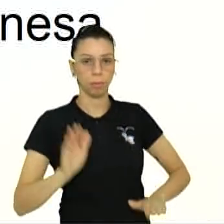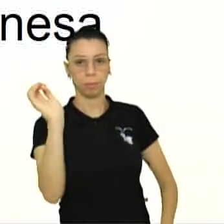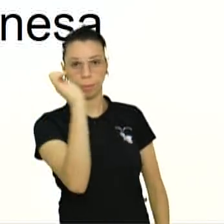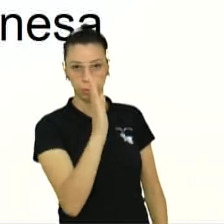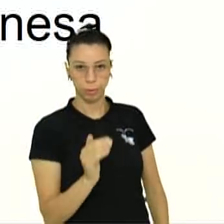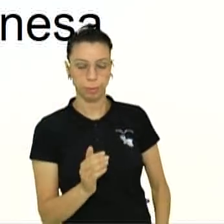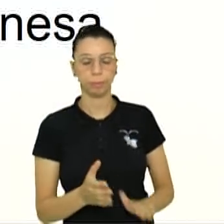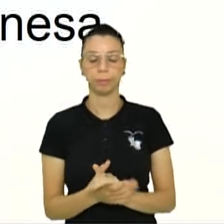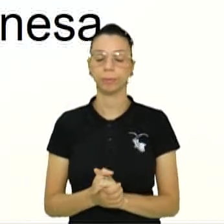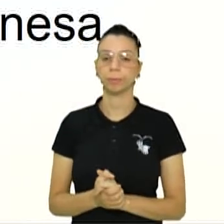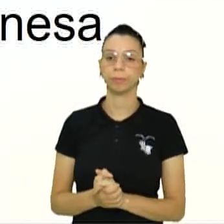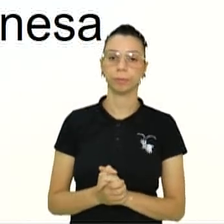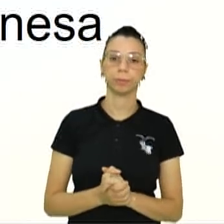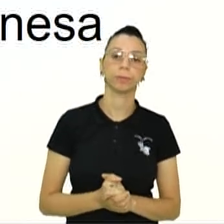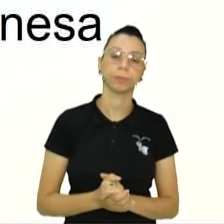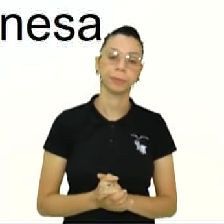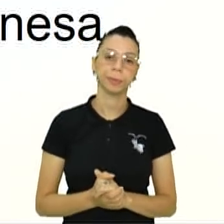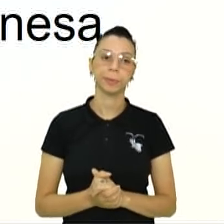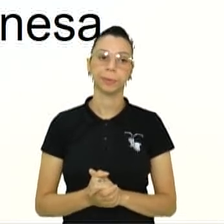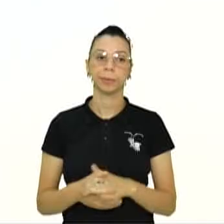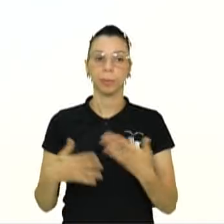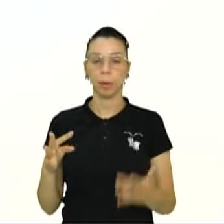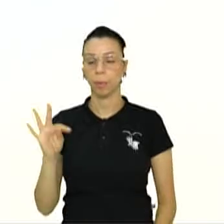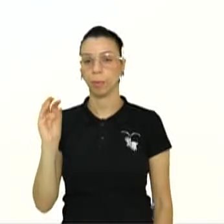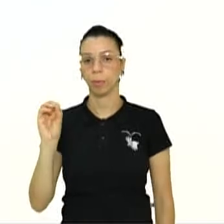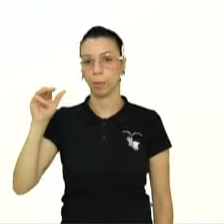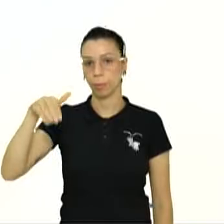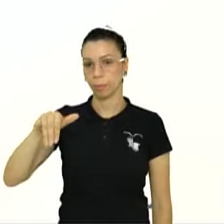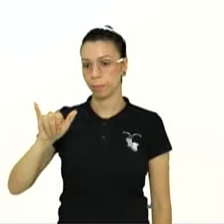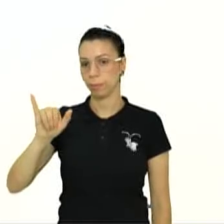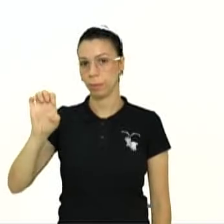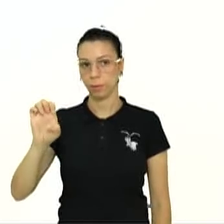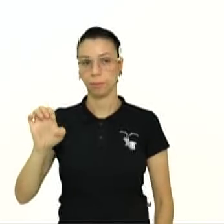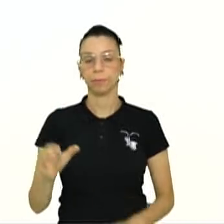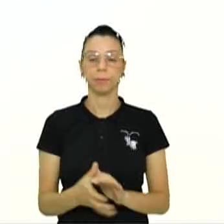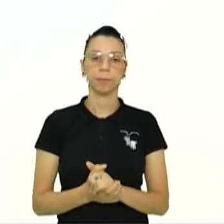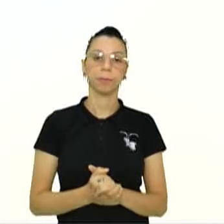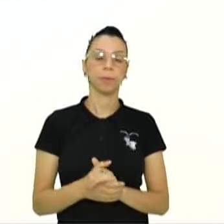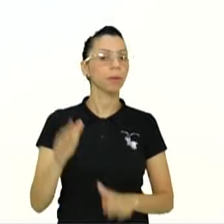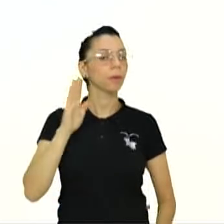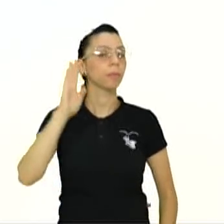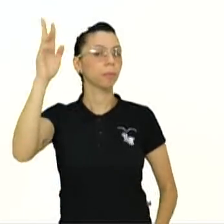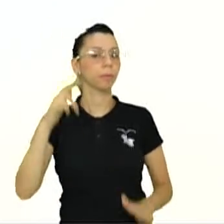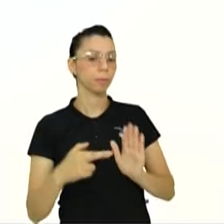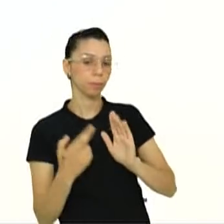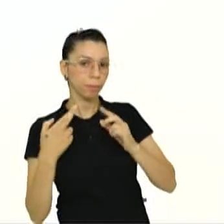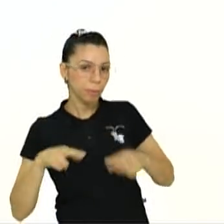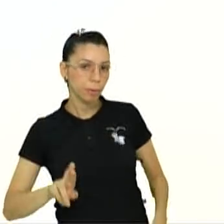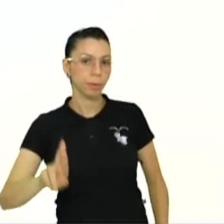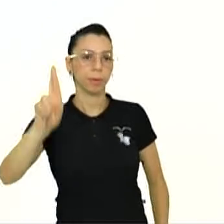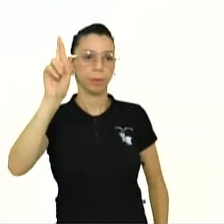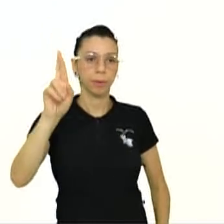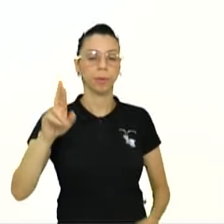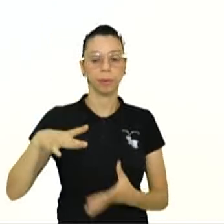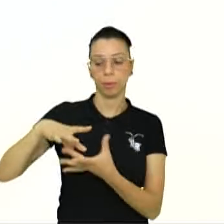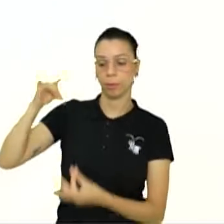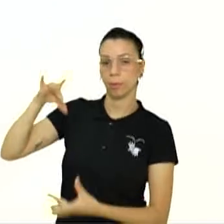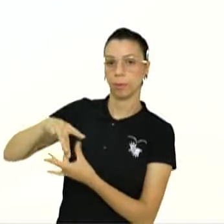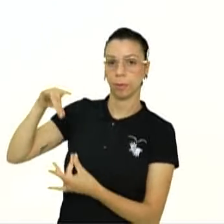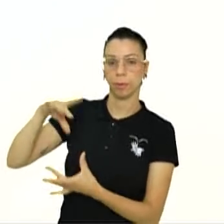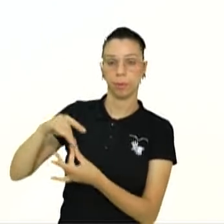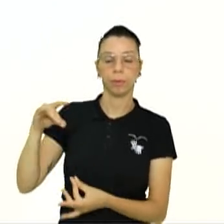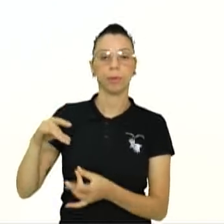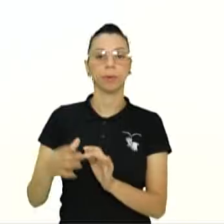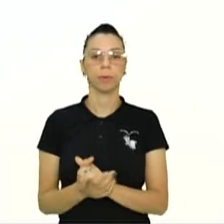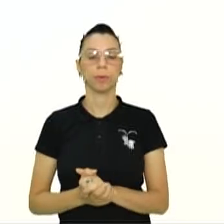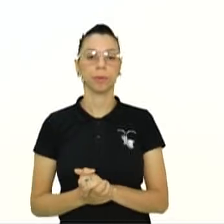vamos falar um pouquinho sobre a Tomi Otaki, tá? Principal representante do abstracionismo informal. O